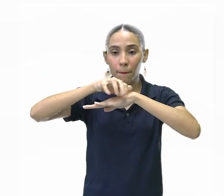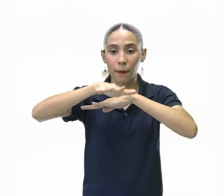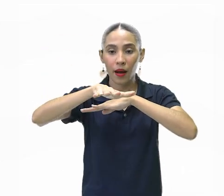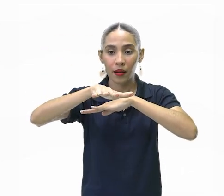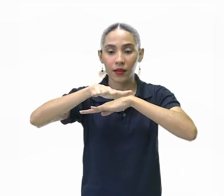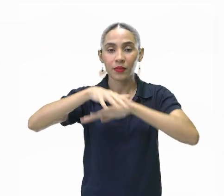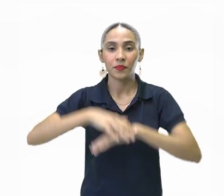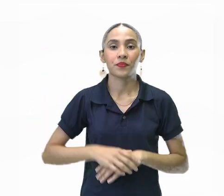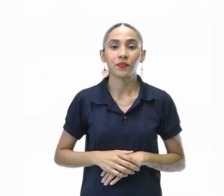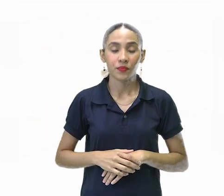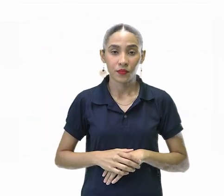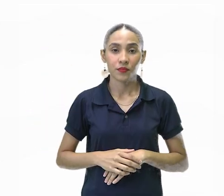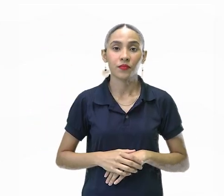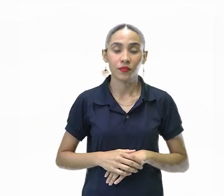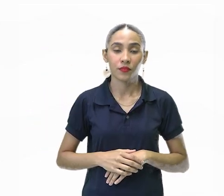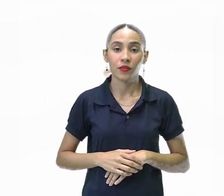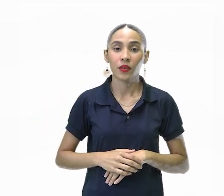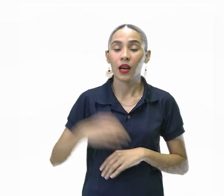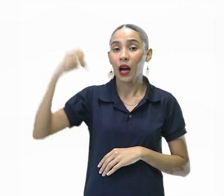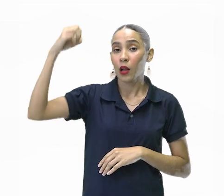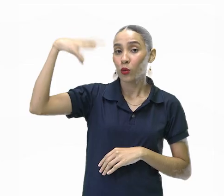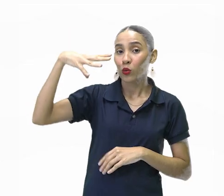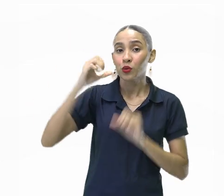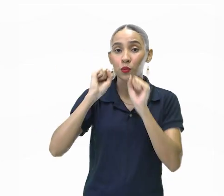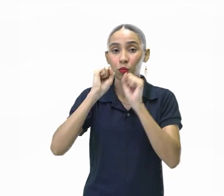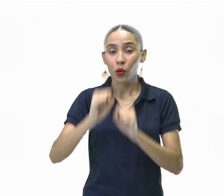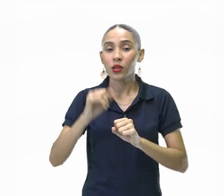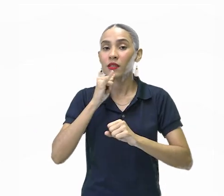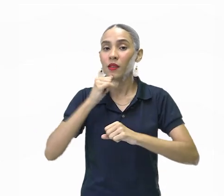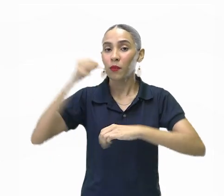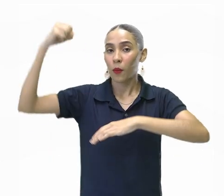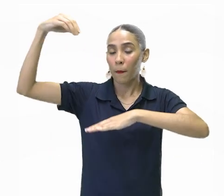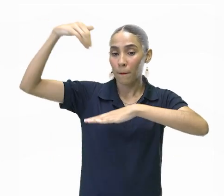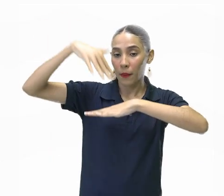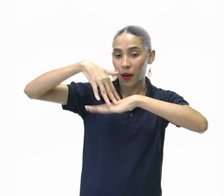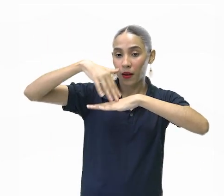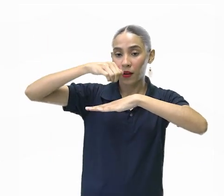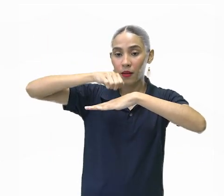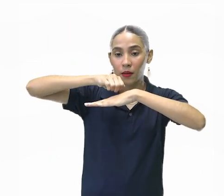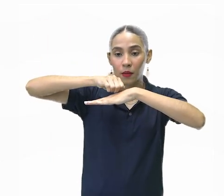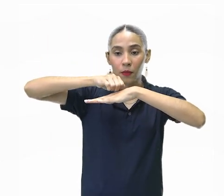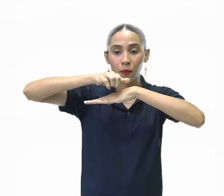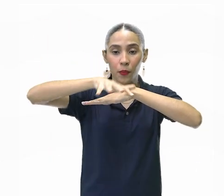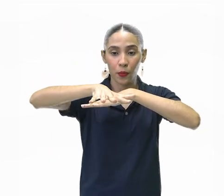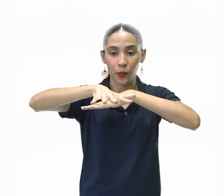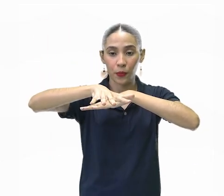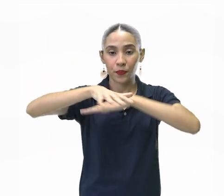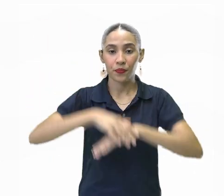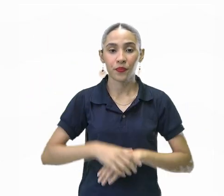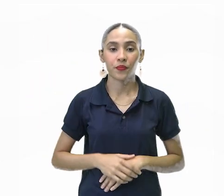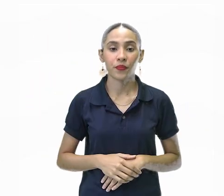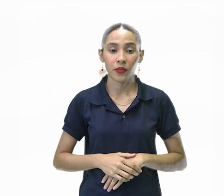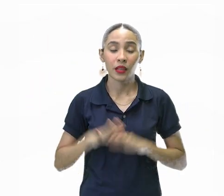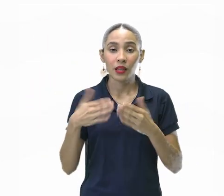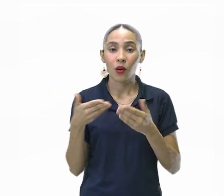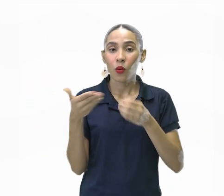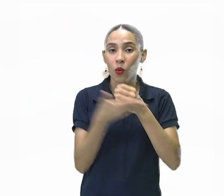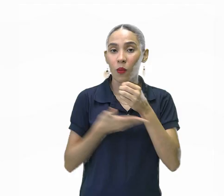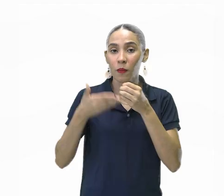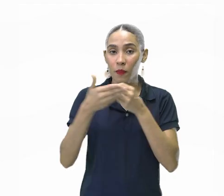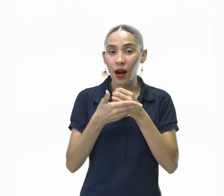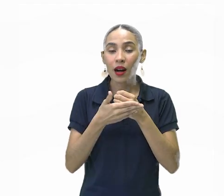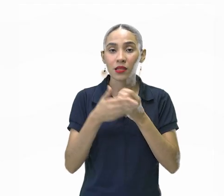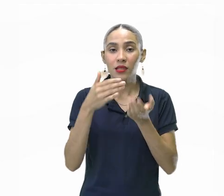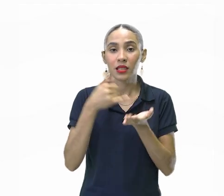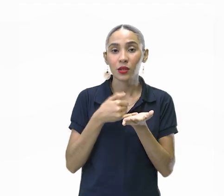sobre uma superfície, ela pode ser refletida e refratada.